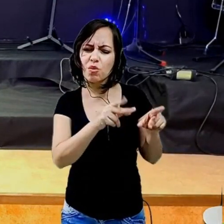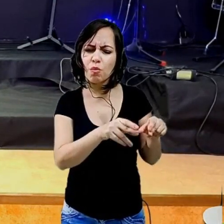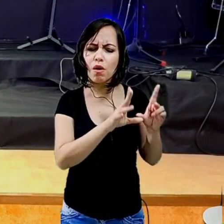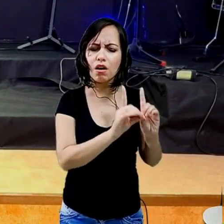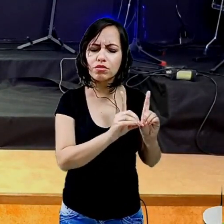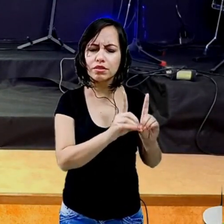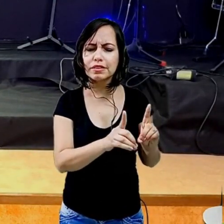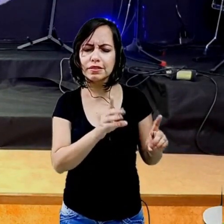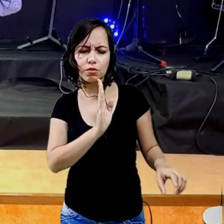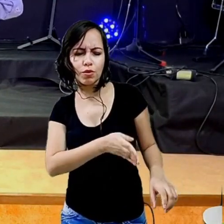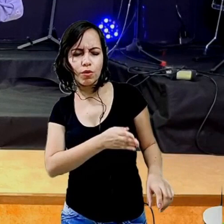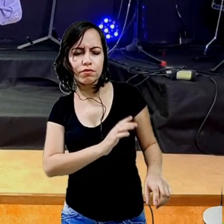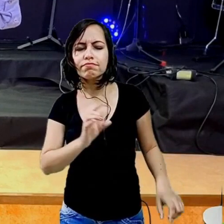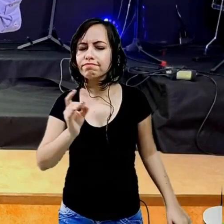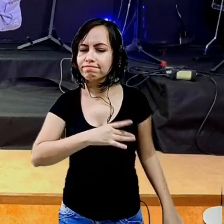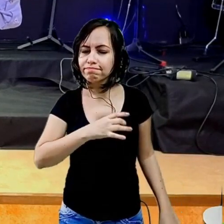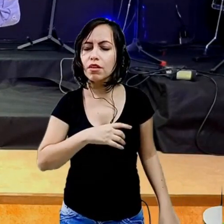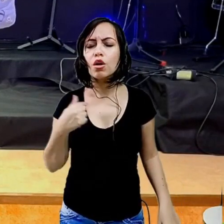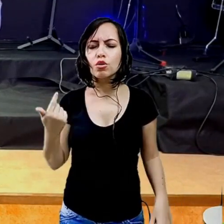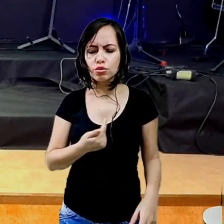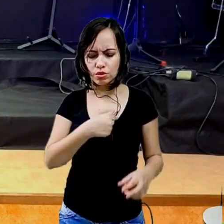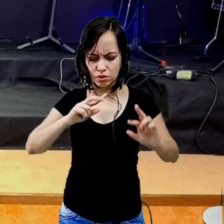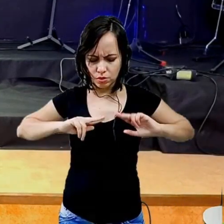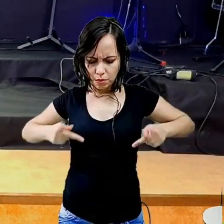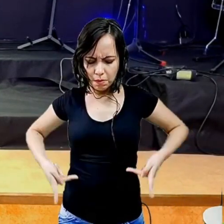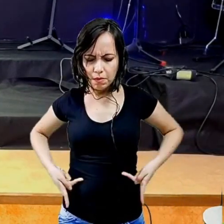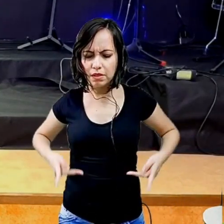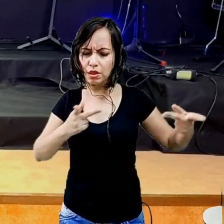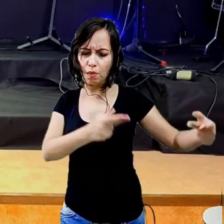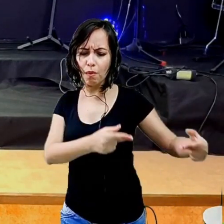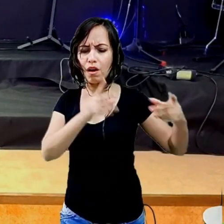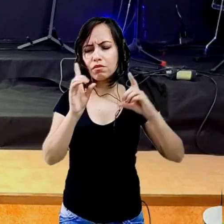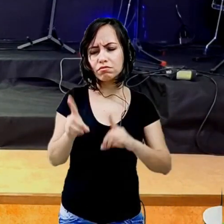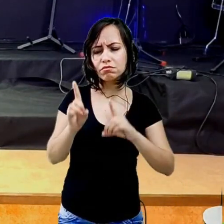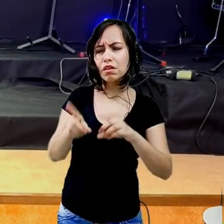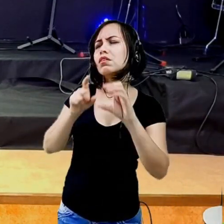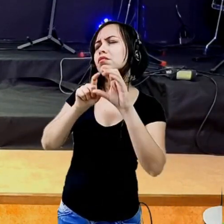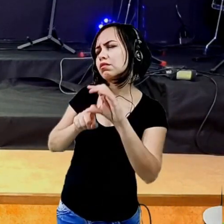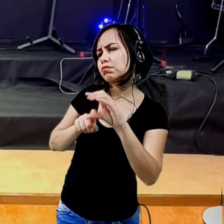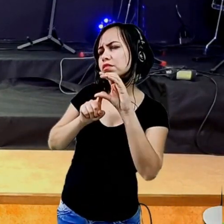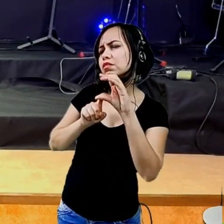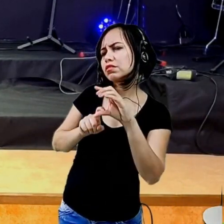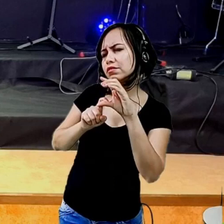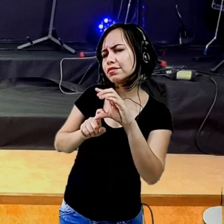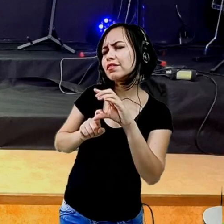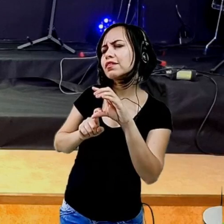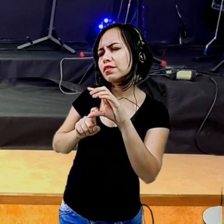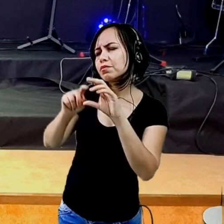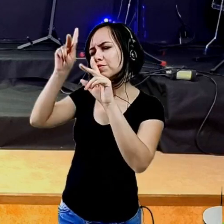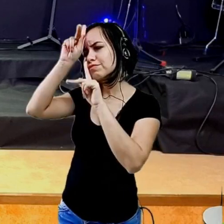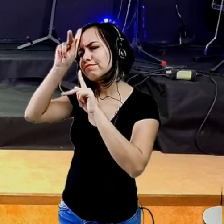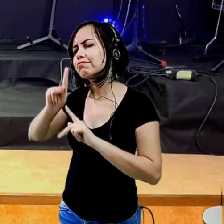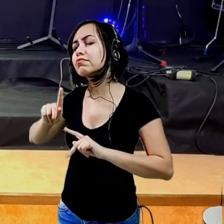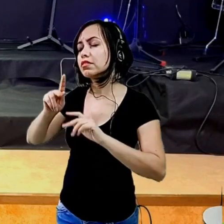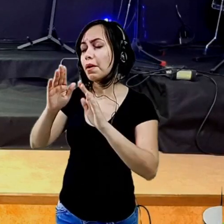somos homens semelhantes a eles e dependemos e carecemos da Tua